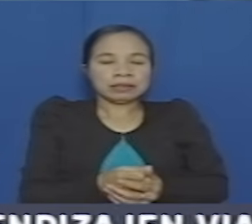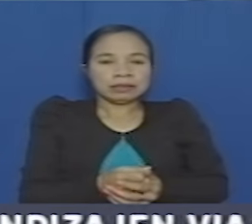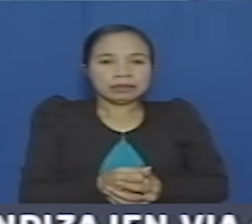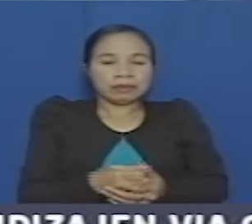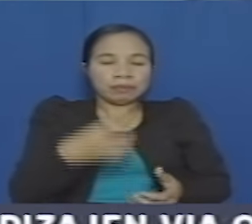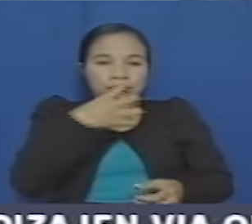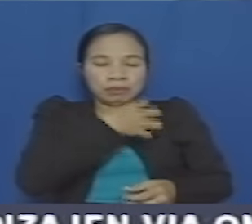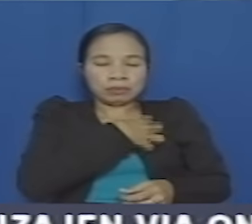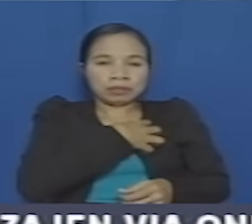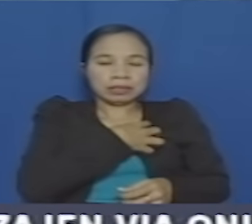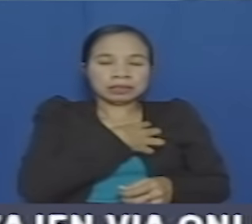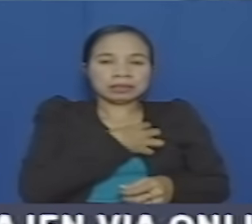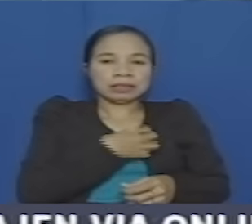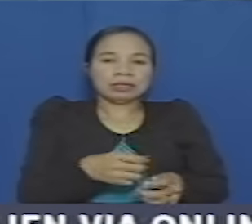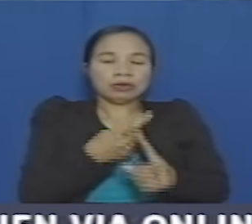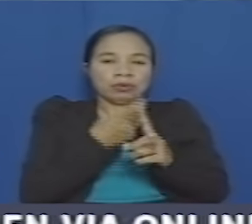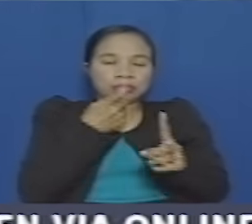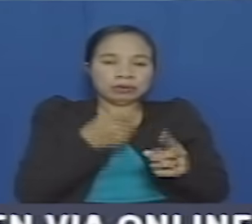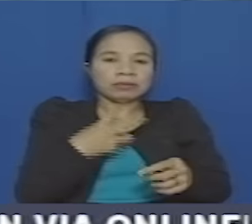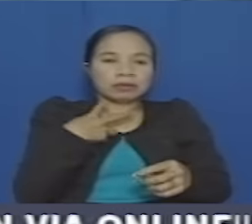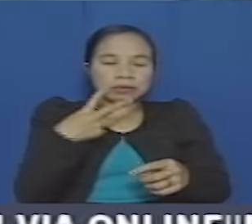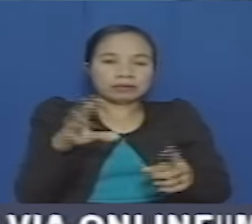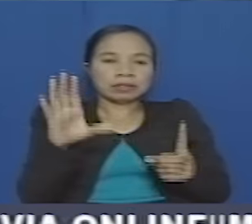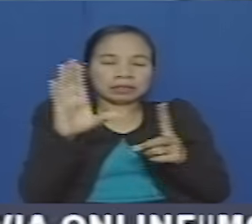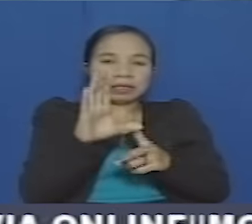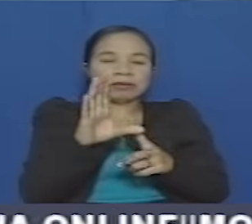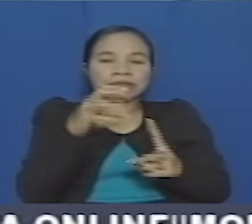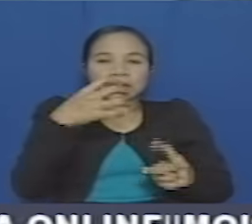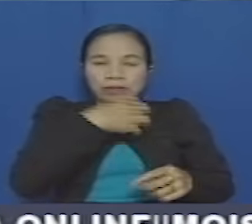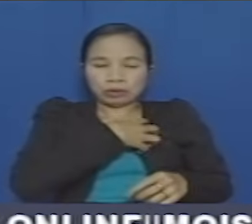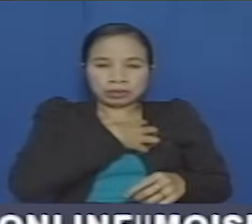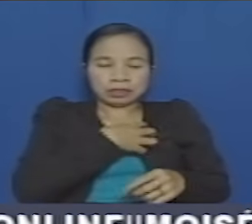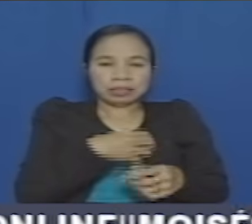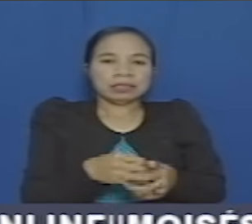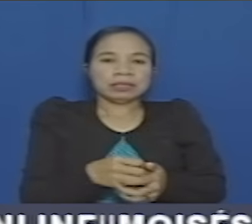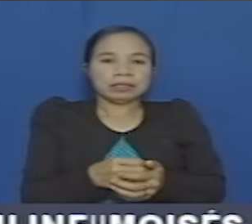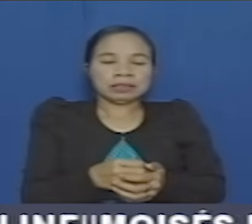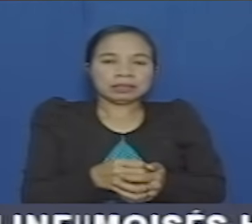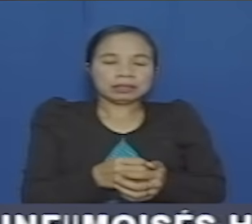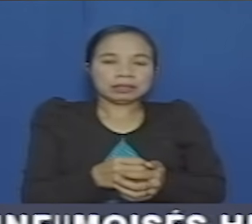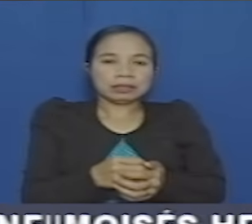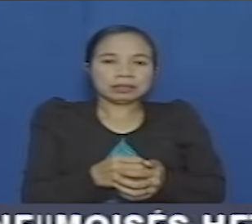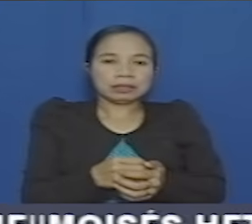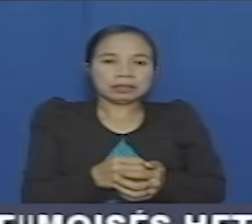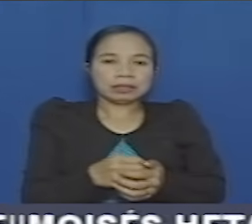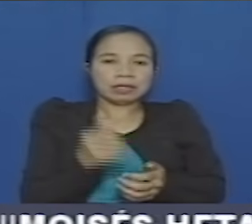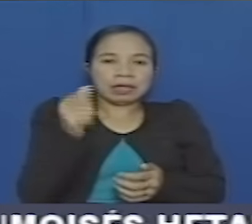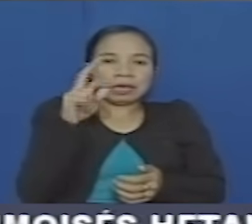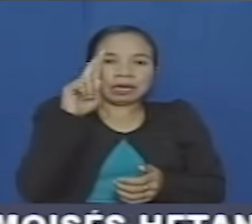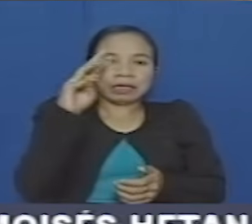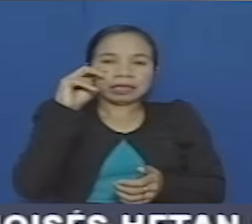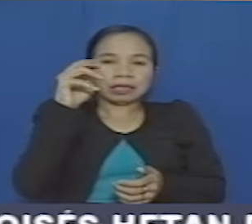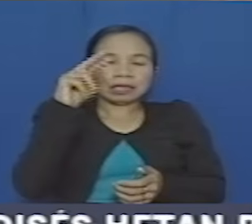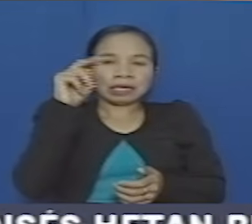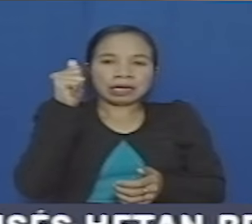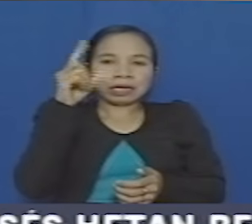seluk Polisi Nasional Timor Leste lihusi portavoz Komando Jeral Penitenciari Superintendente Sefi Arnaldo de Araújo